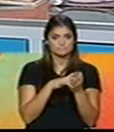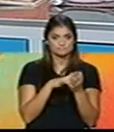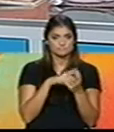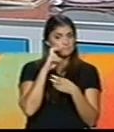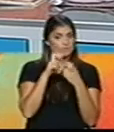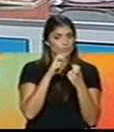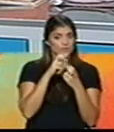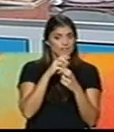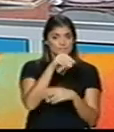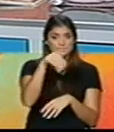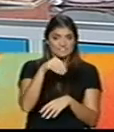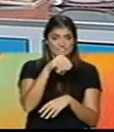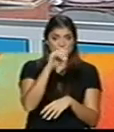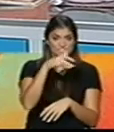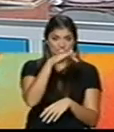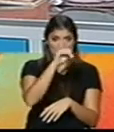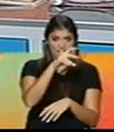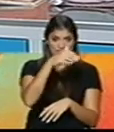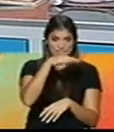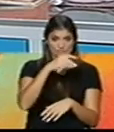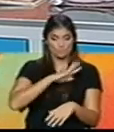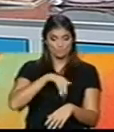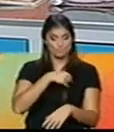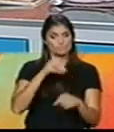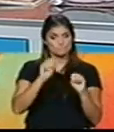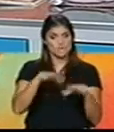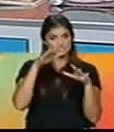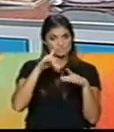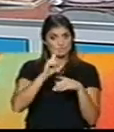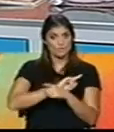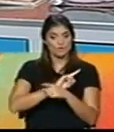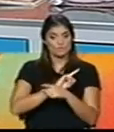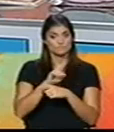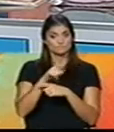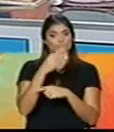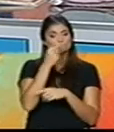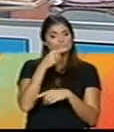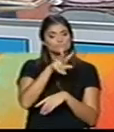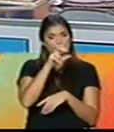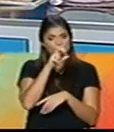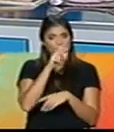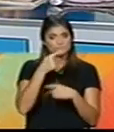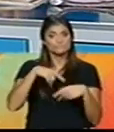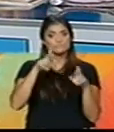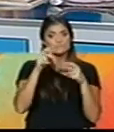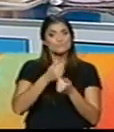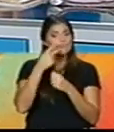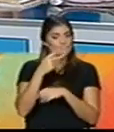pitadas indiscretas, entramos num mundo mágico onde os sentidos são despertados logo na primeira receita. Desejo a todos uma boa